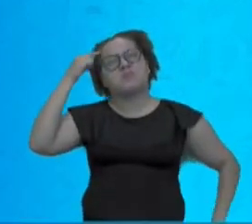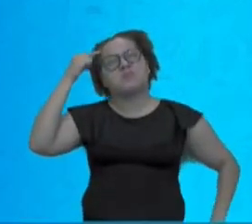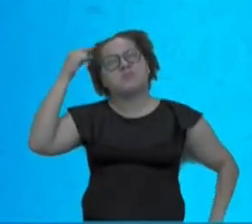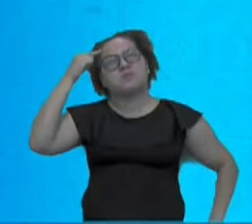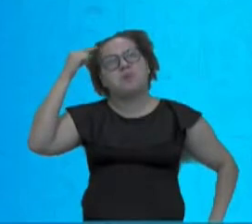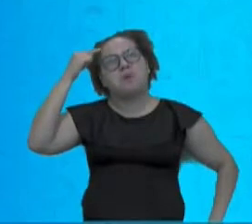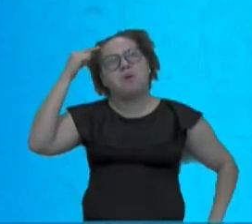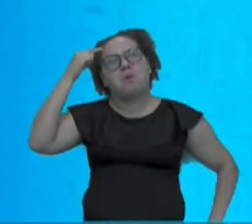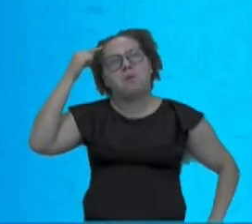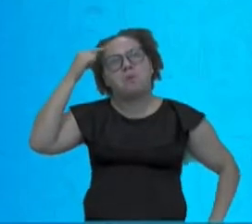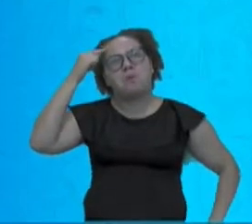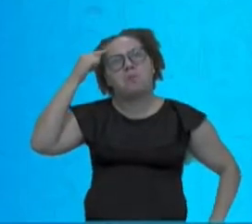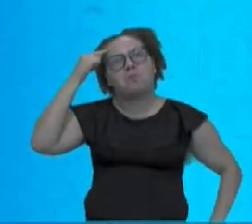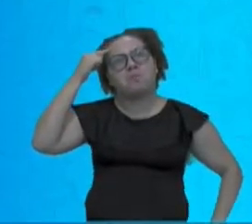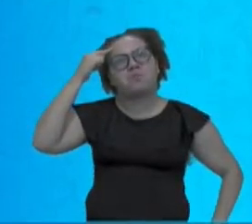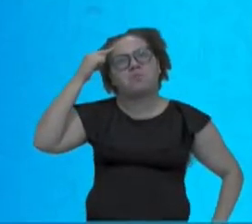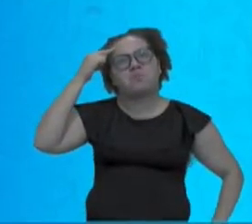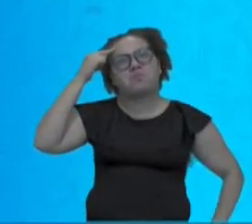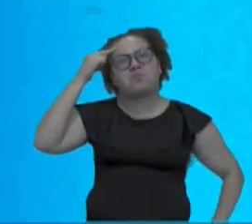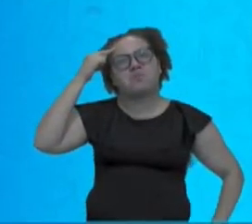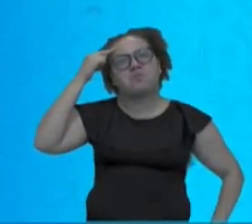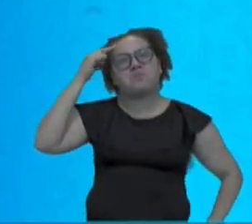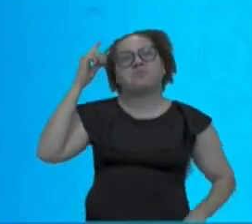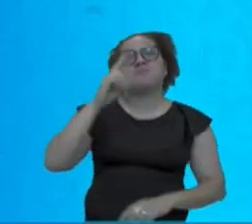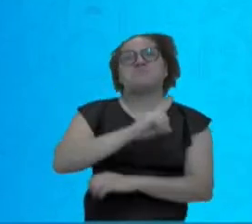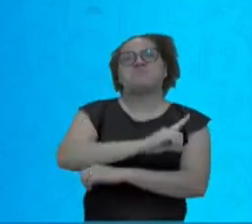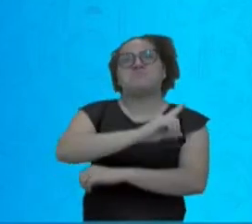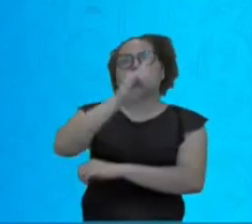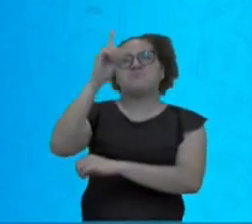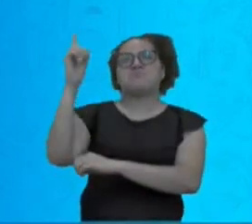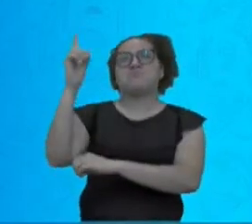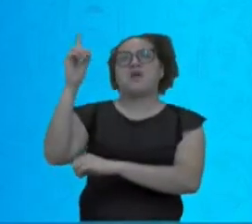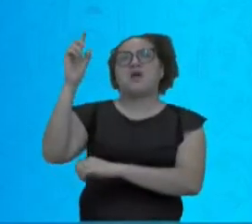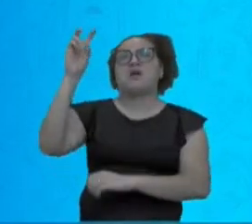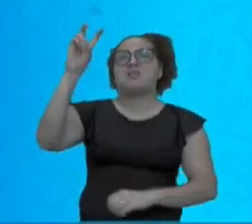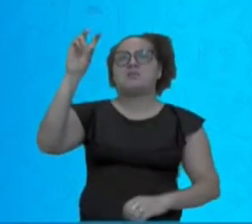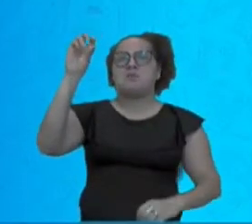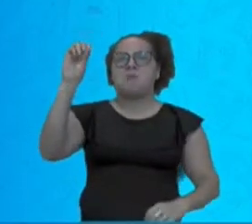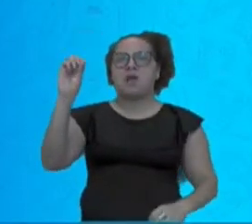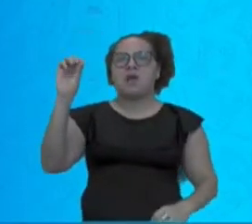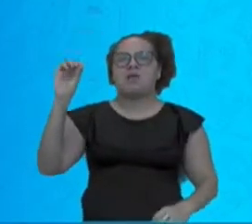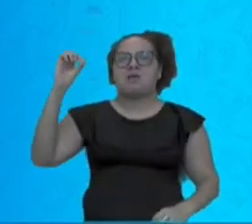a temperatura média durante o dia fosse 50 graus?